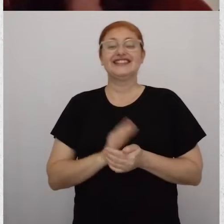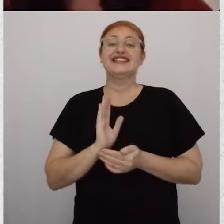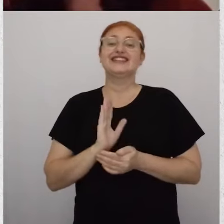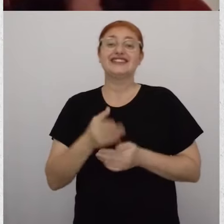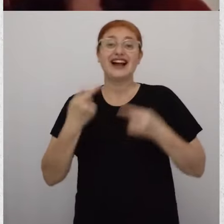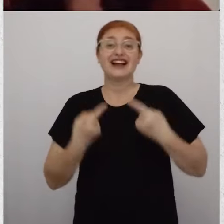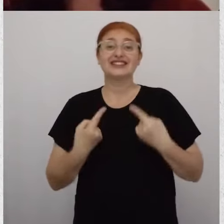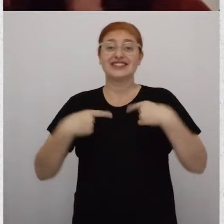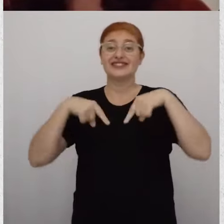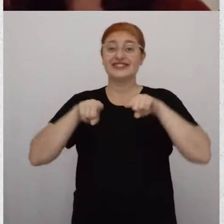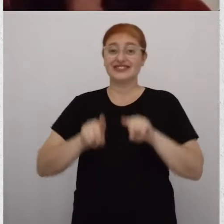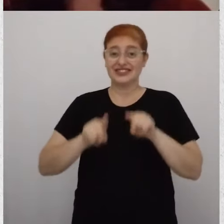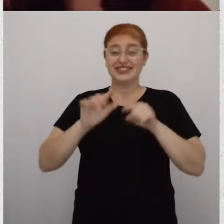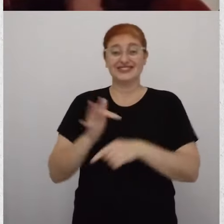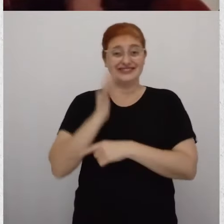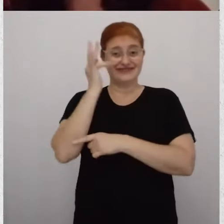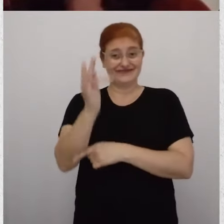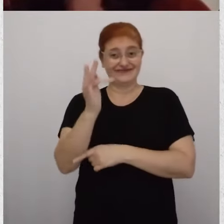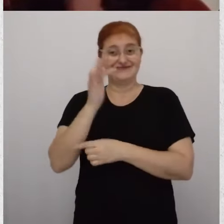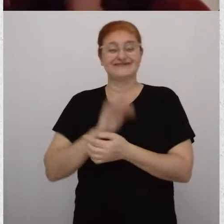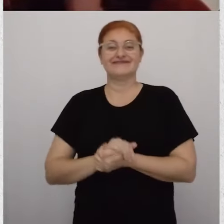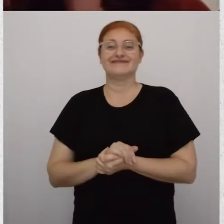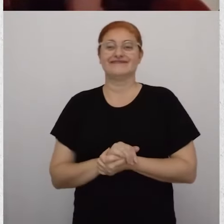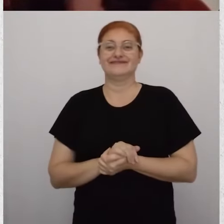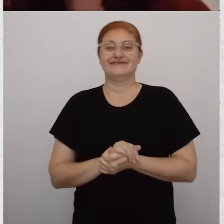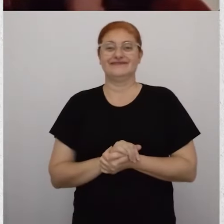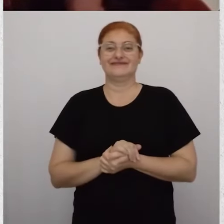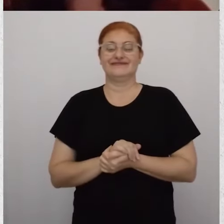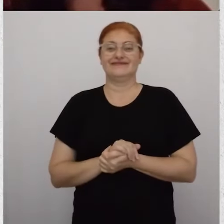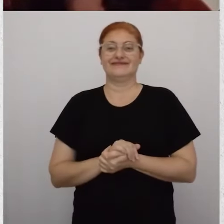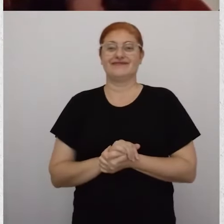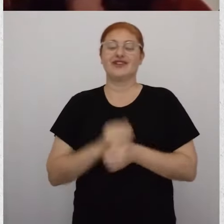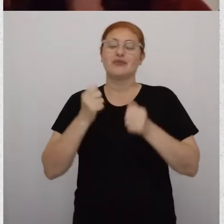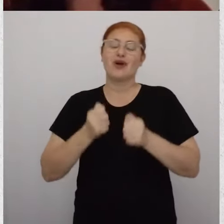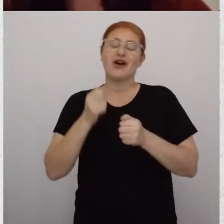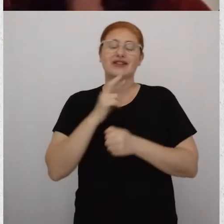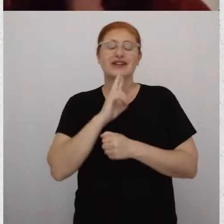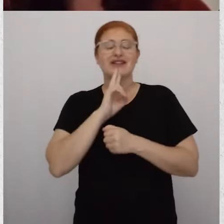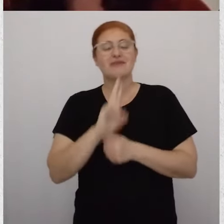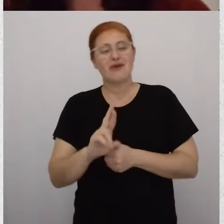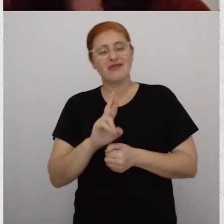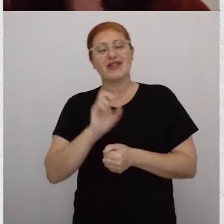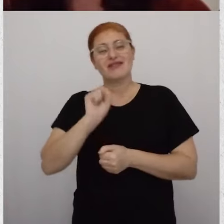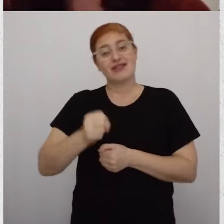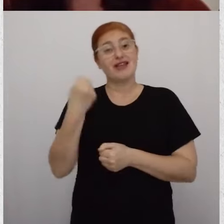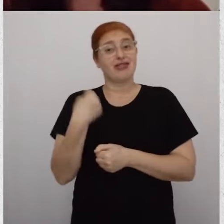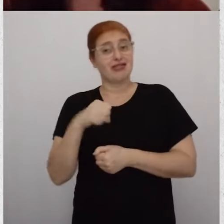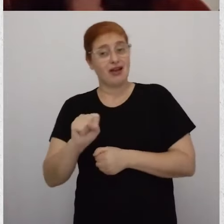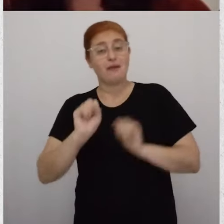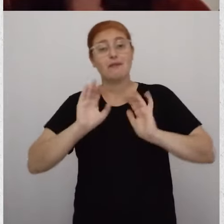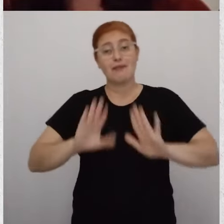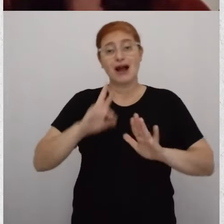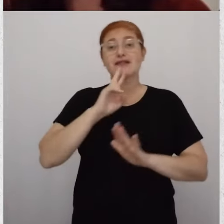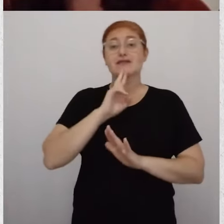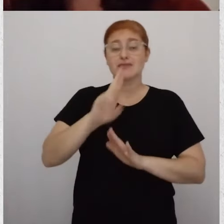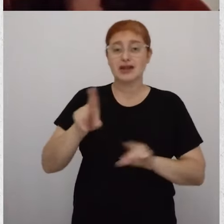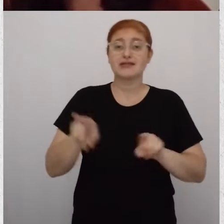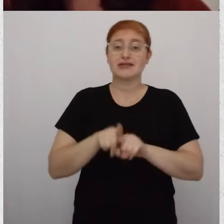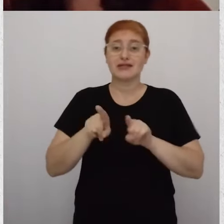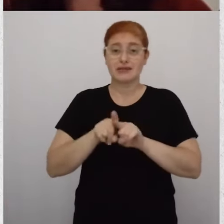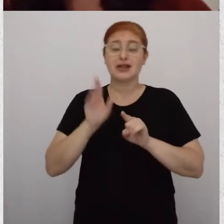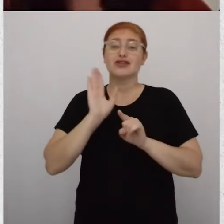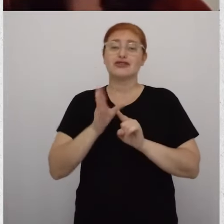já desafiando para frente, né? E pode responder ou não, mas em respondendo, tu também já